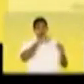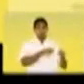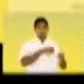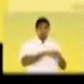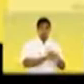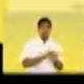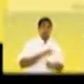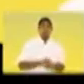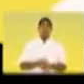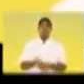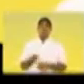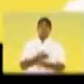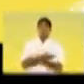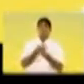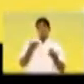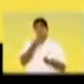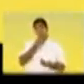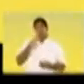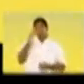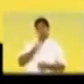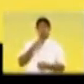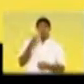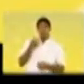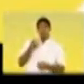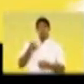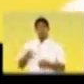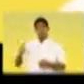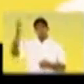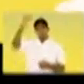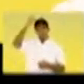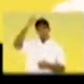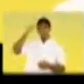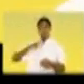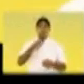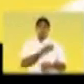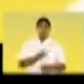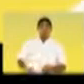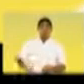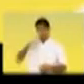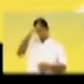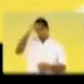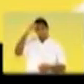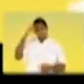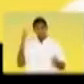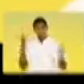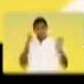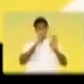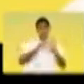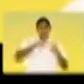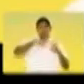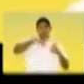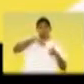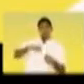acomodação dos animais que ele atribui a gestão atual a culpa pelo fechamento do zoológico é pura e